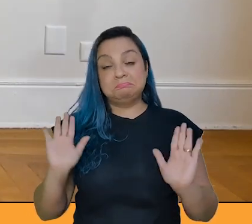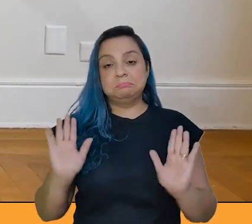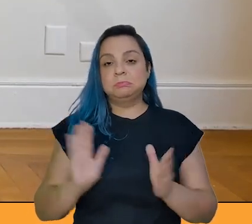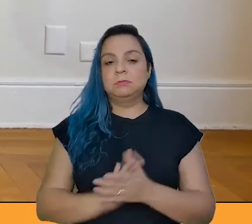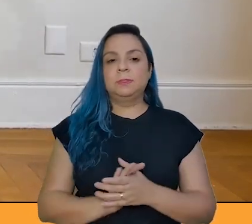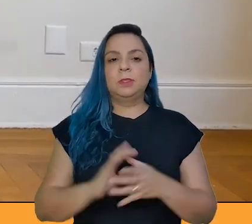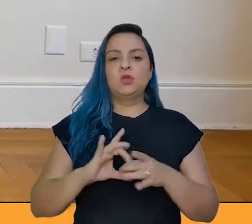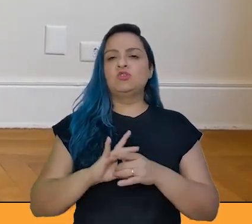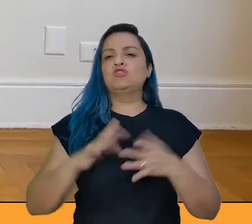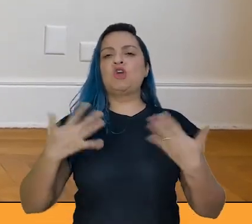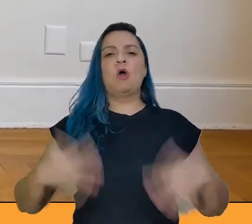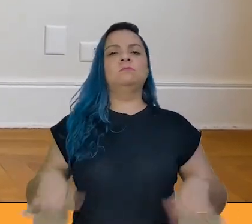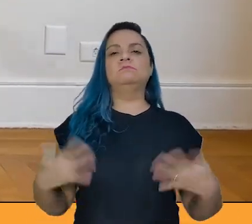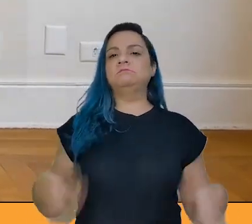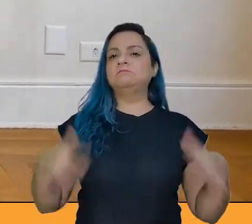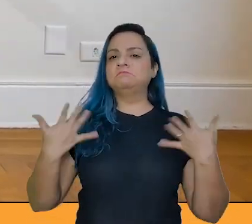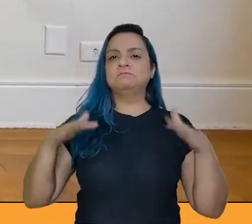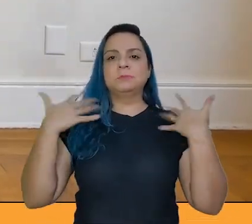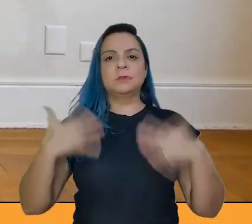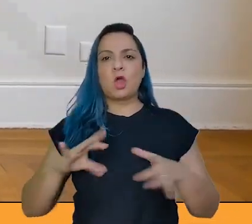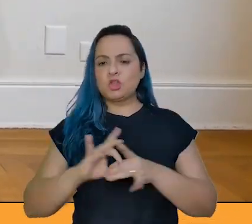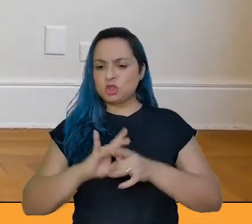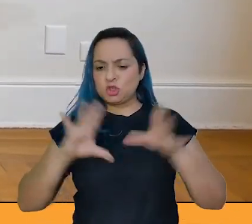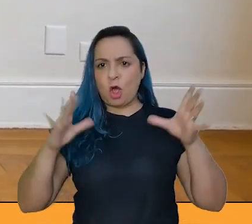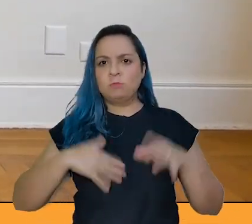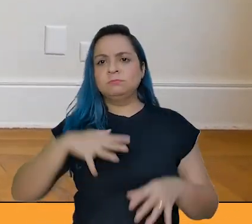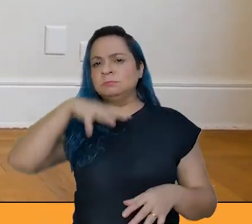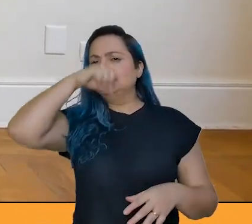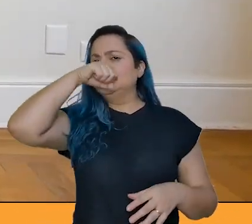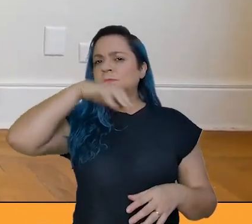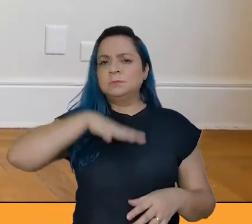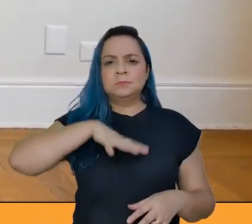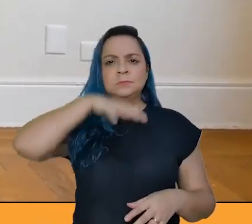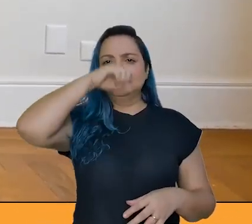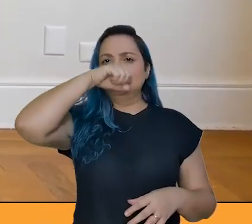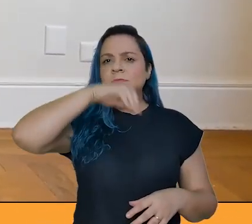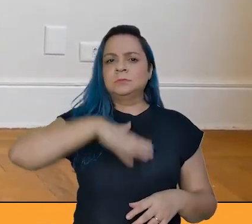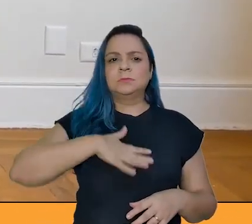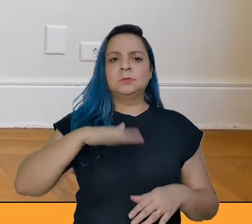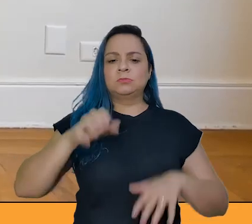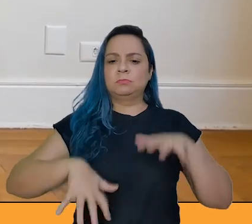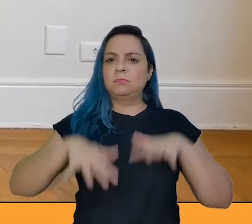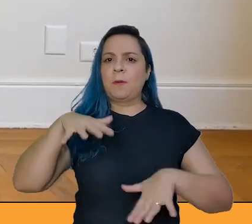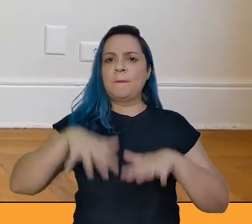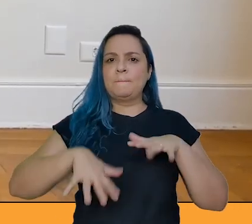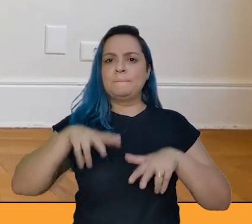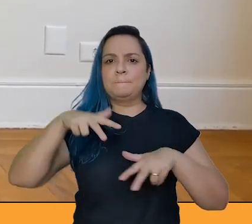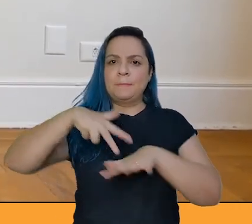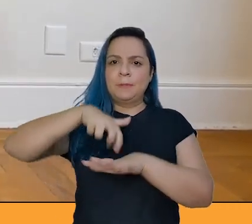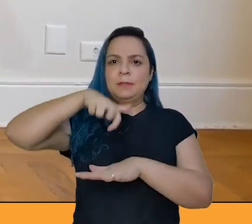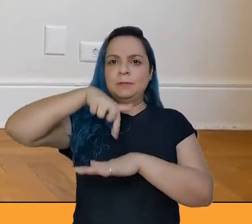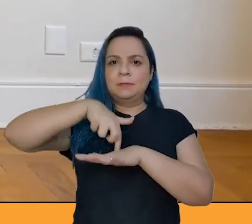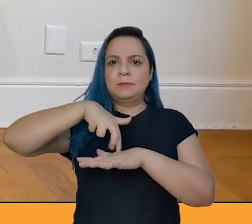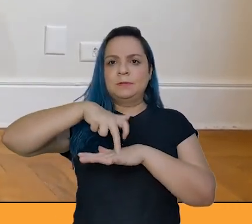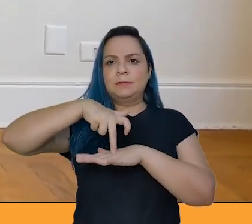aquela soltada no corpo, dá uma respirada, tira um pouco as pernas do chão. Ela marcha no